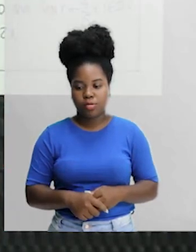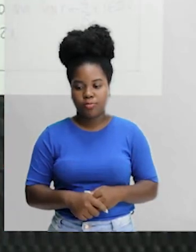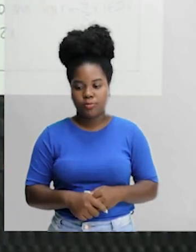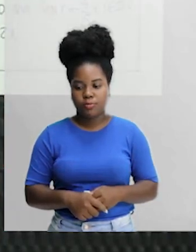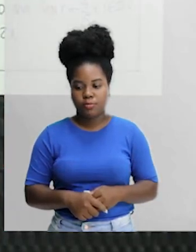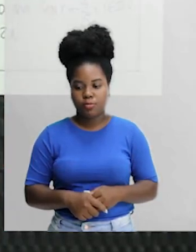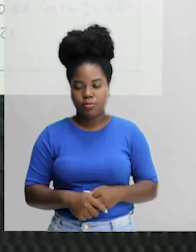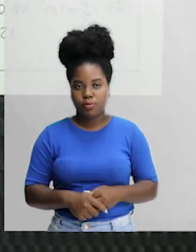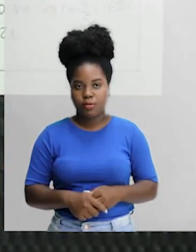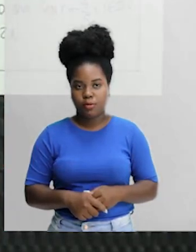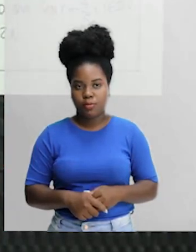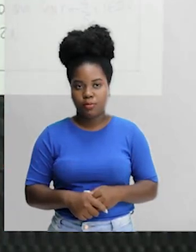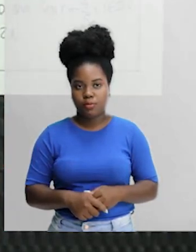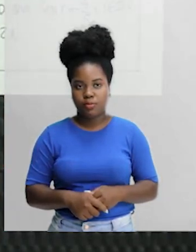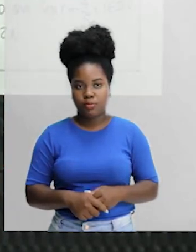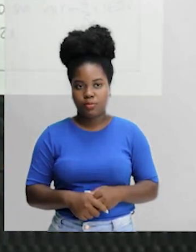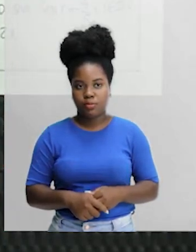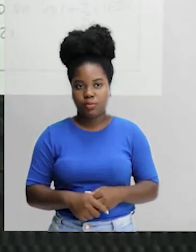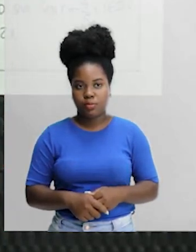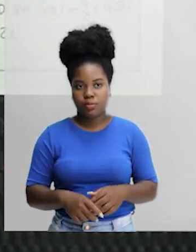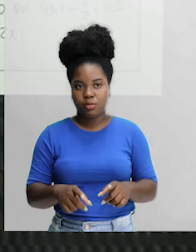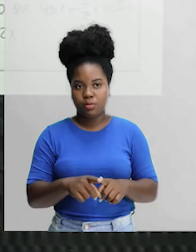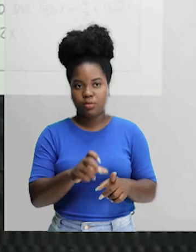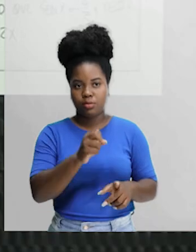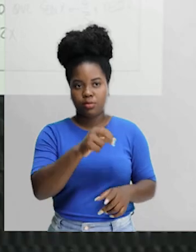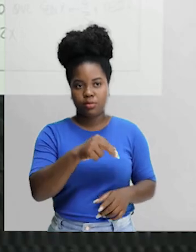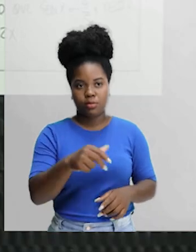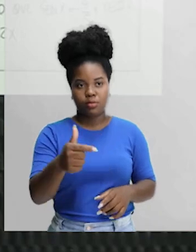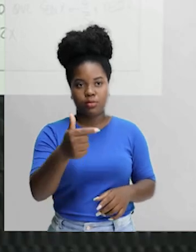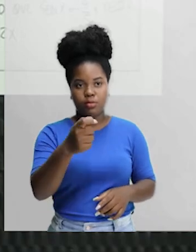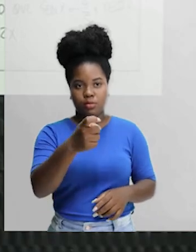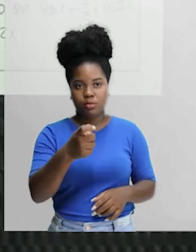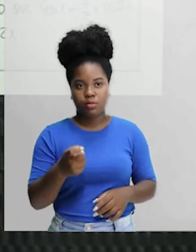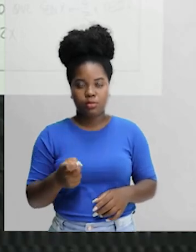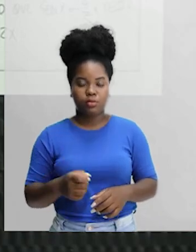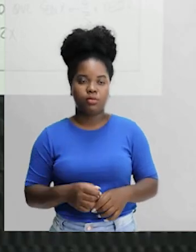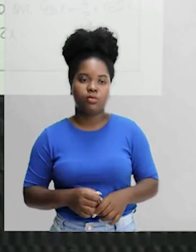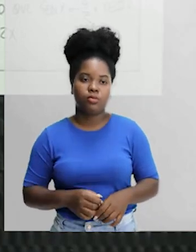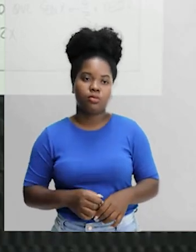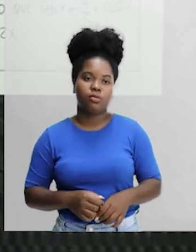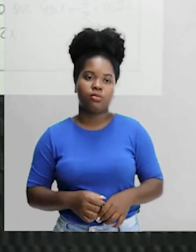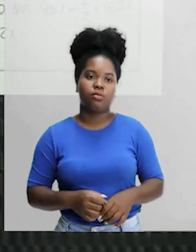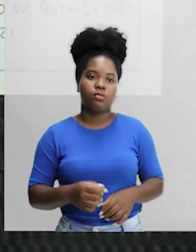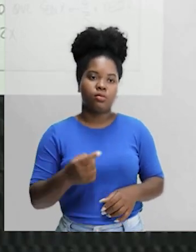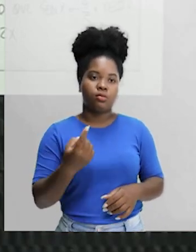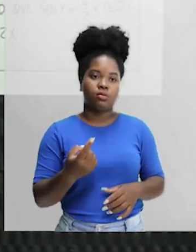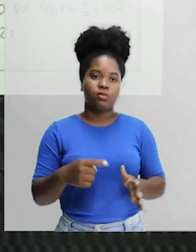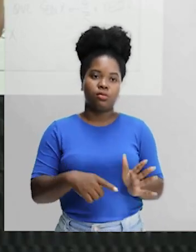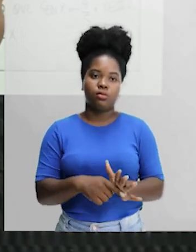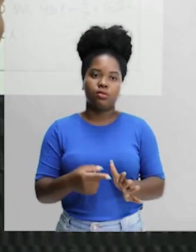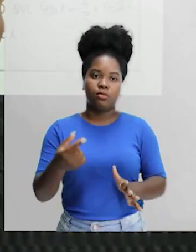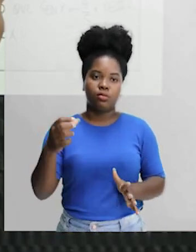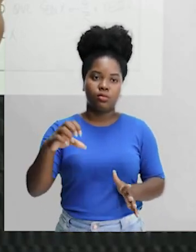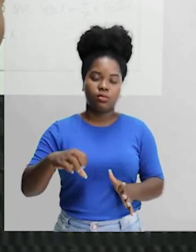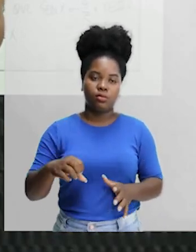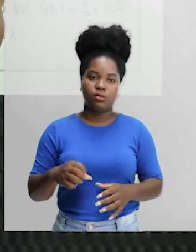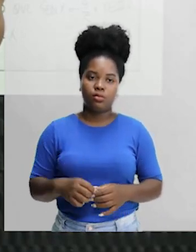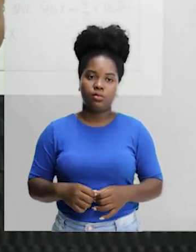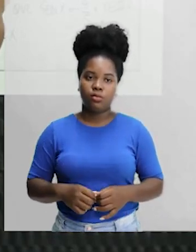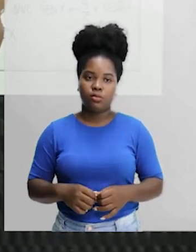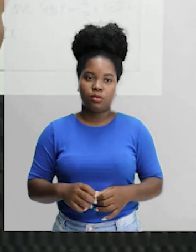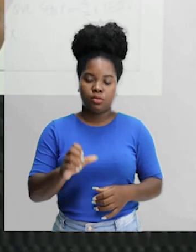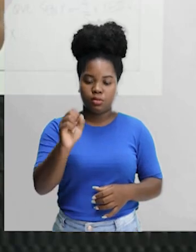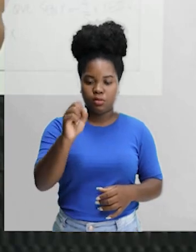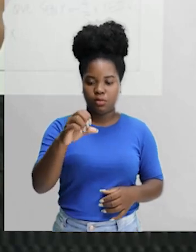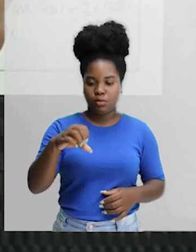Certo? E aí, o seno ao quadrado de x, turma, 1 menos o nono, se você fizer essa conta, vai dar